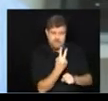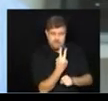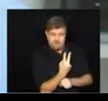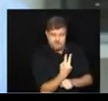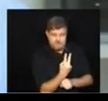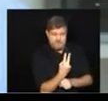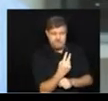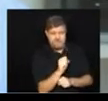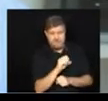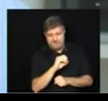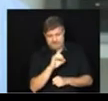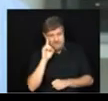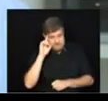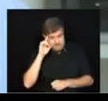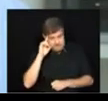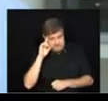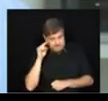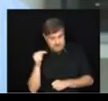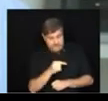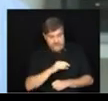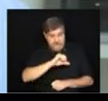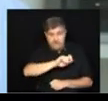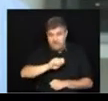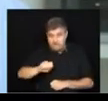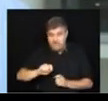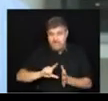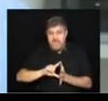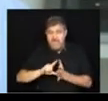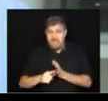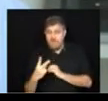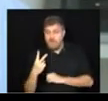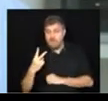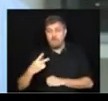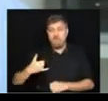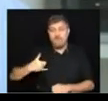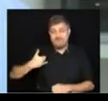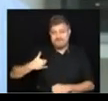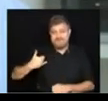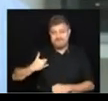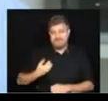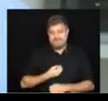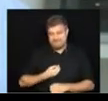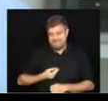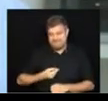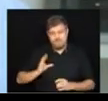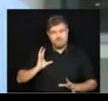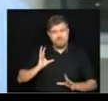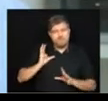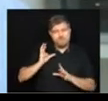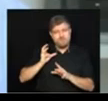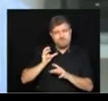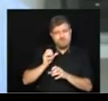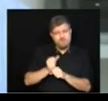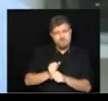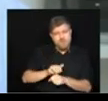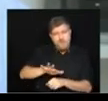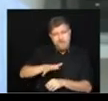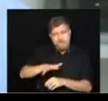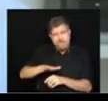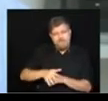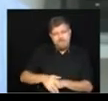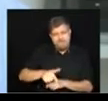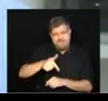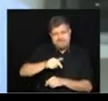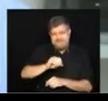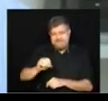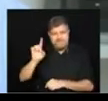dos 9 meses, né? E os 2 primeiros anos de vida, que dá em torno de mais 700